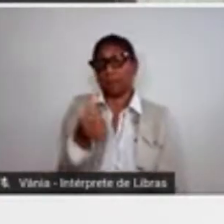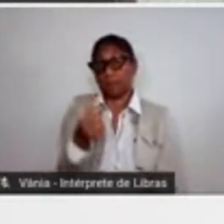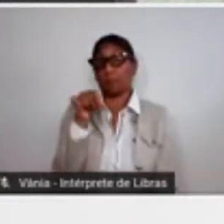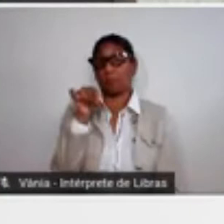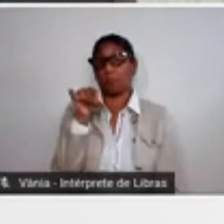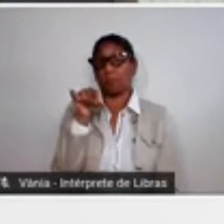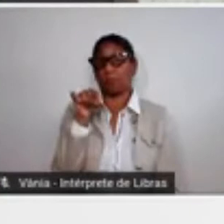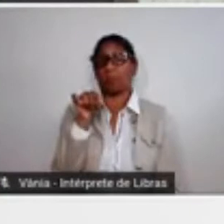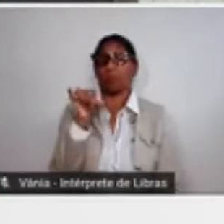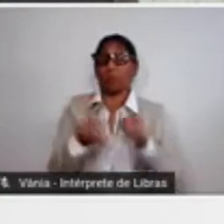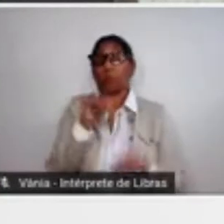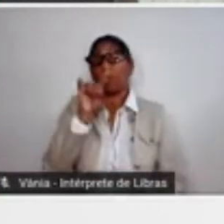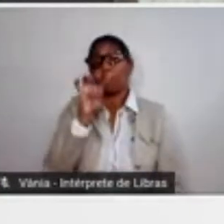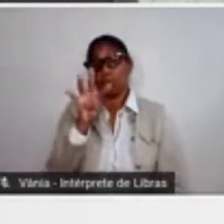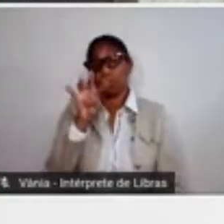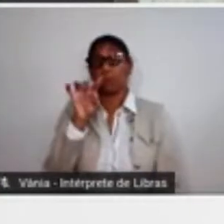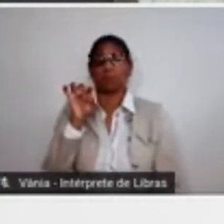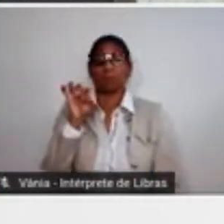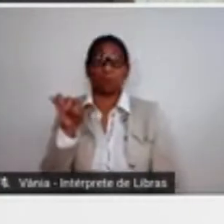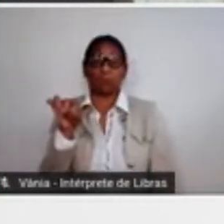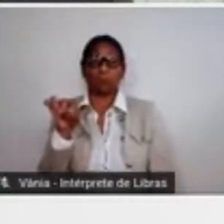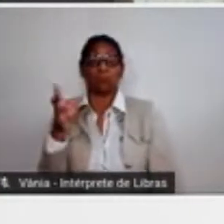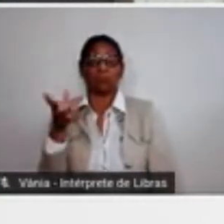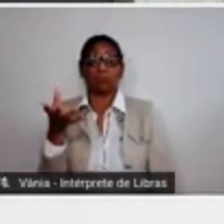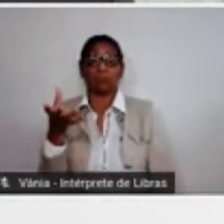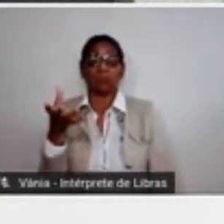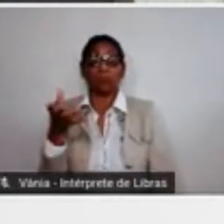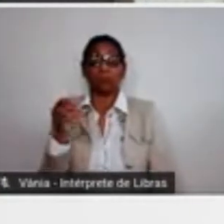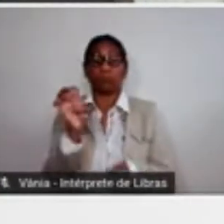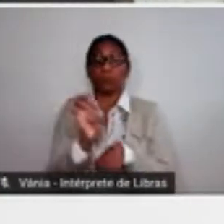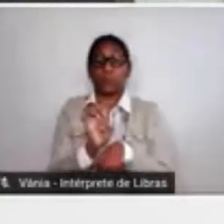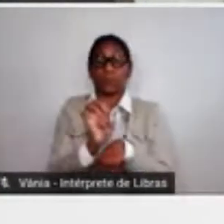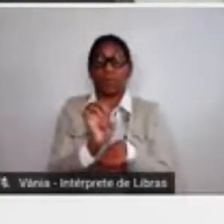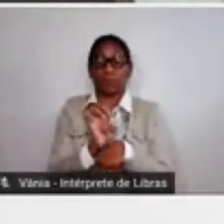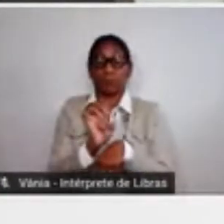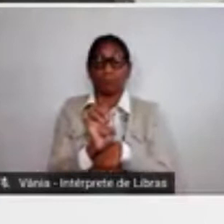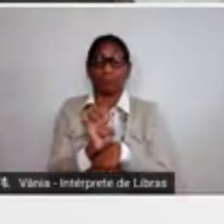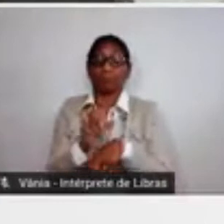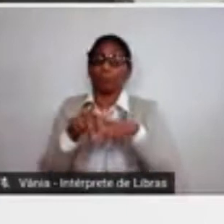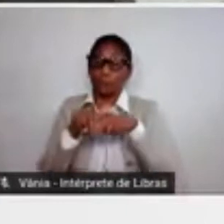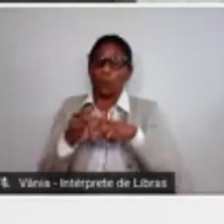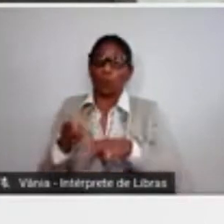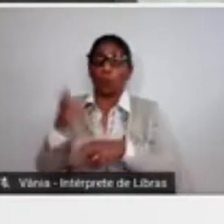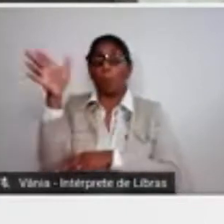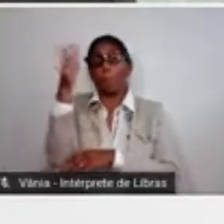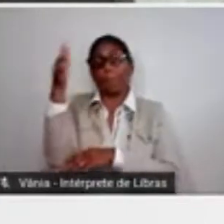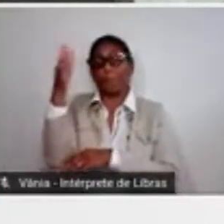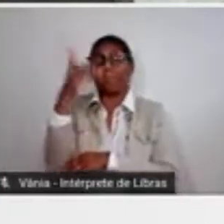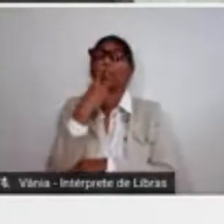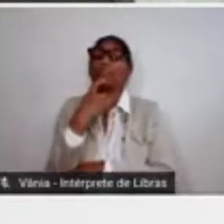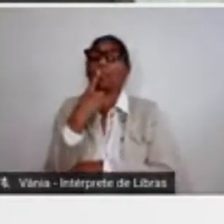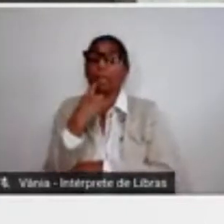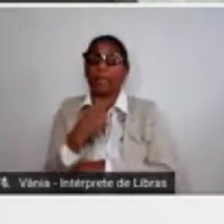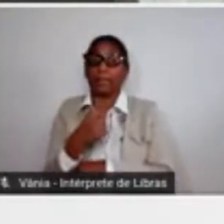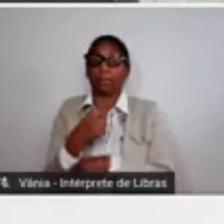pontos, que é uma das mais elevadas do estado, proporcionalmente à população, por isso ela continua na bandeira vermelha. A